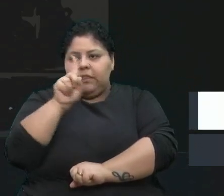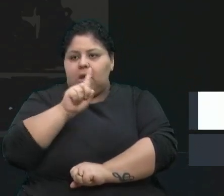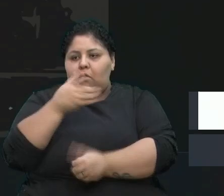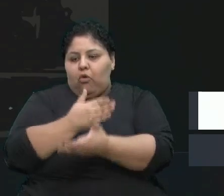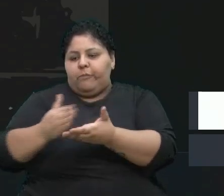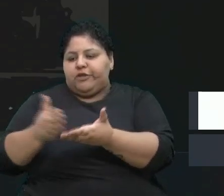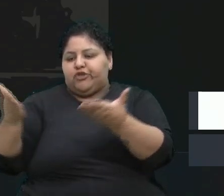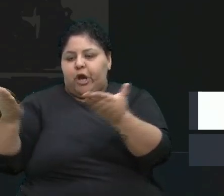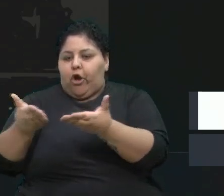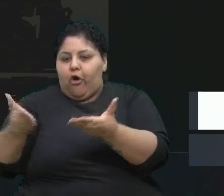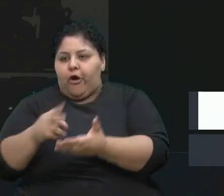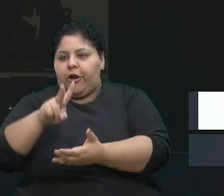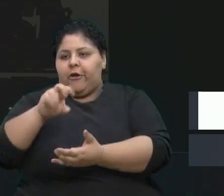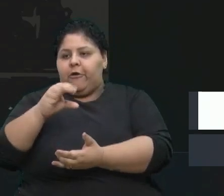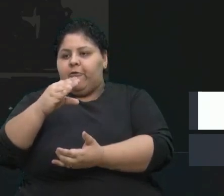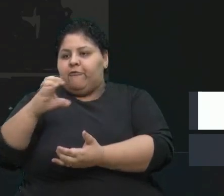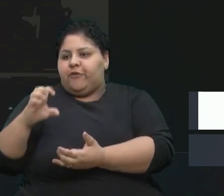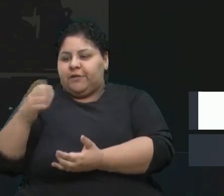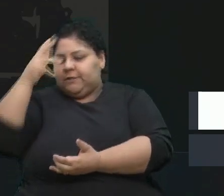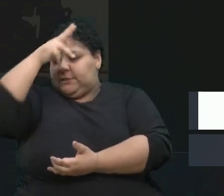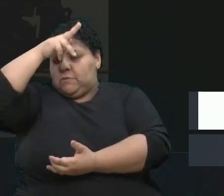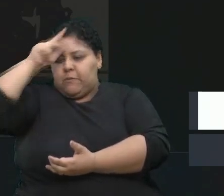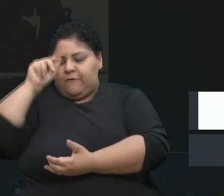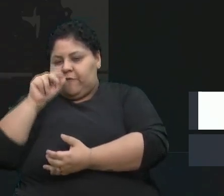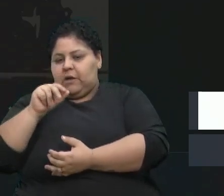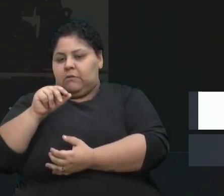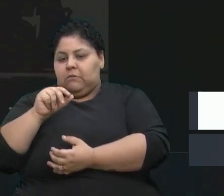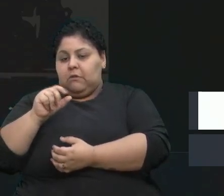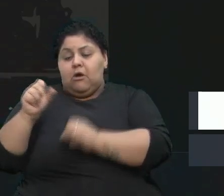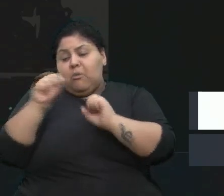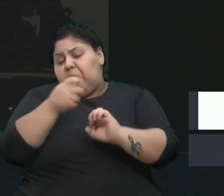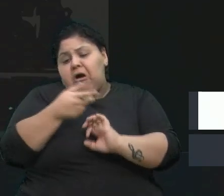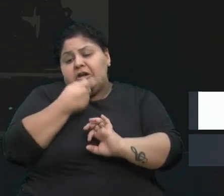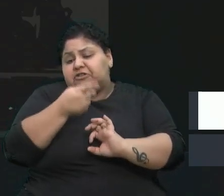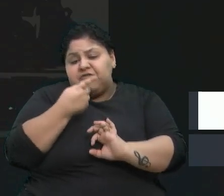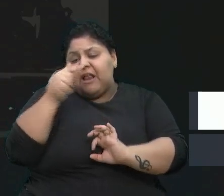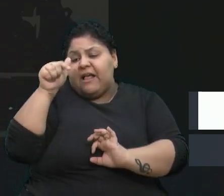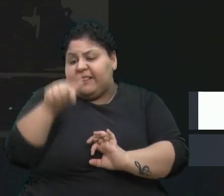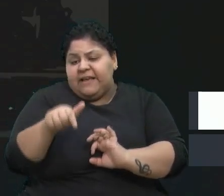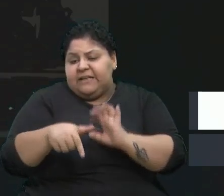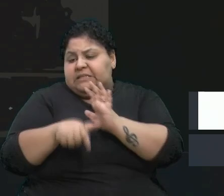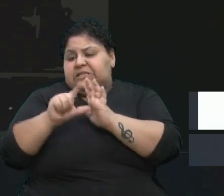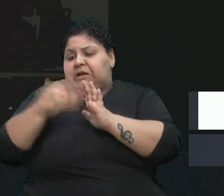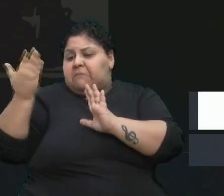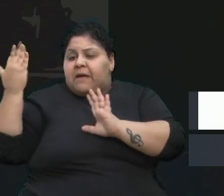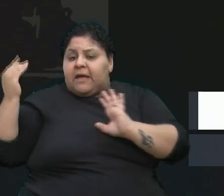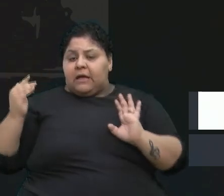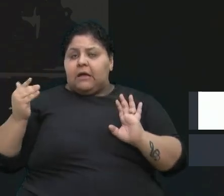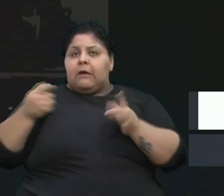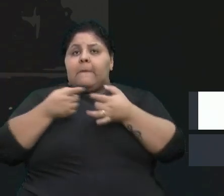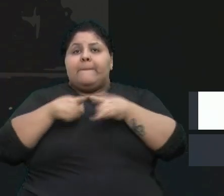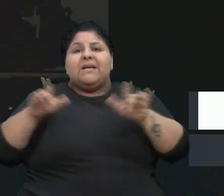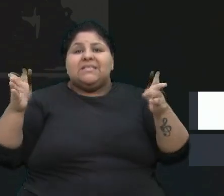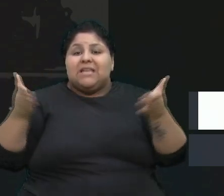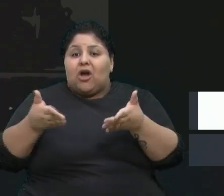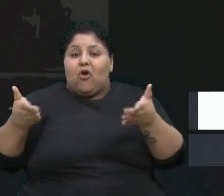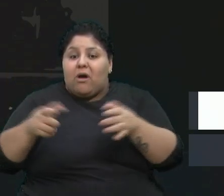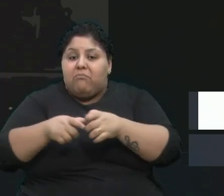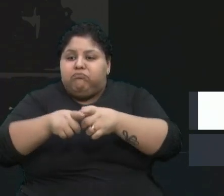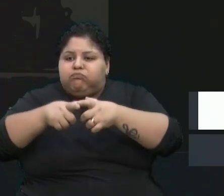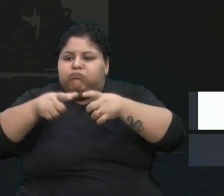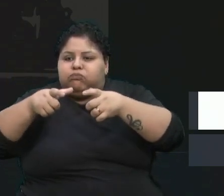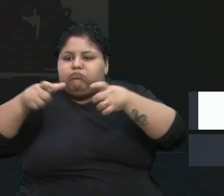desse prefeito, podem até dizer isso. Tudo bem, não é desse prefeito, é de antigamente, mas agora aumentou,